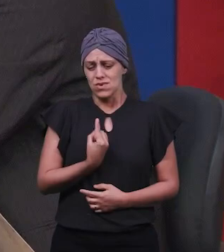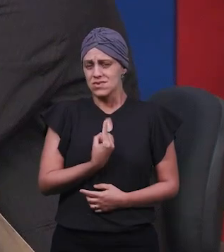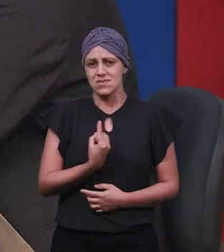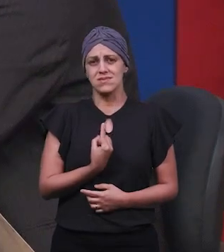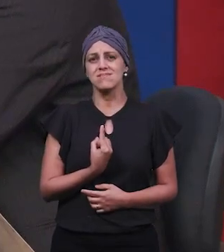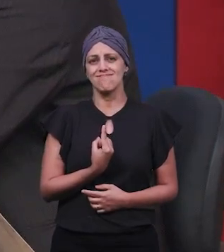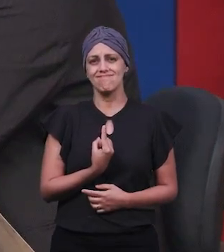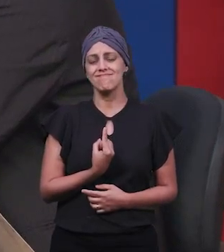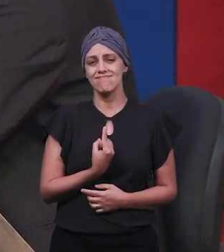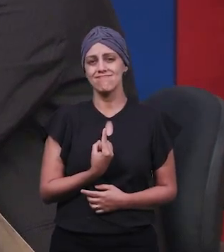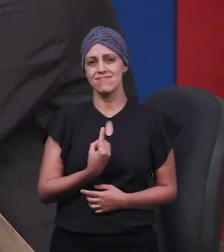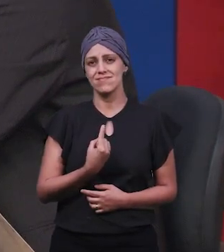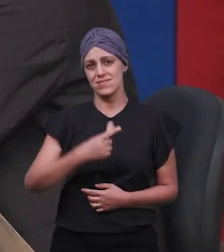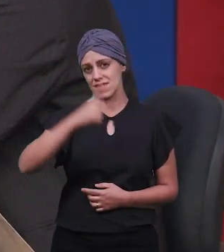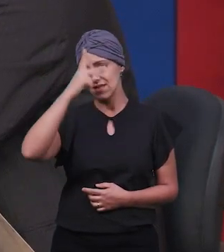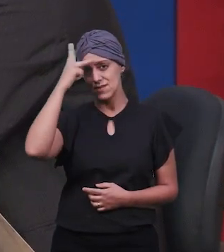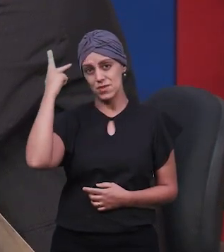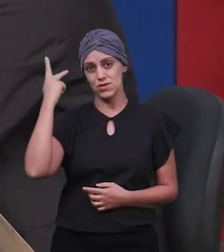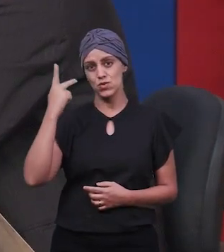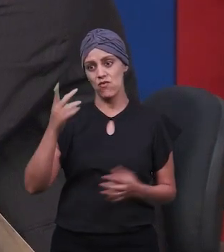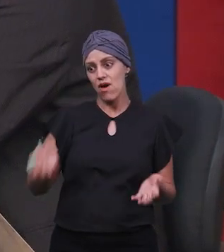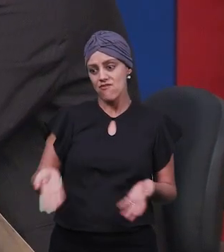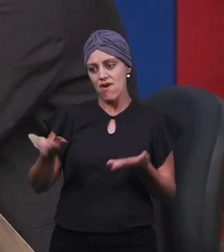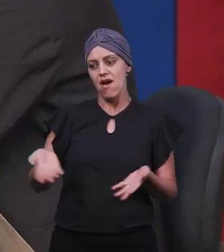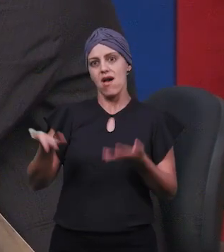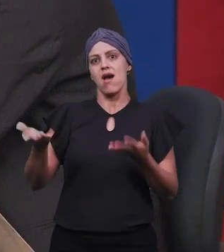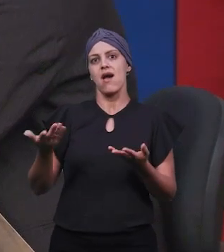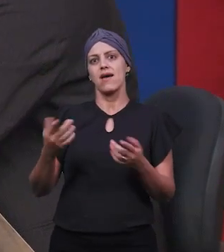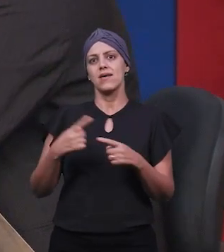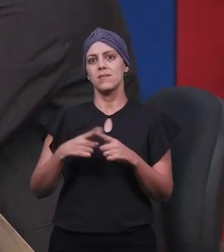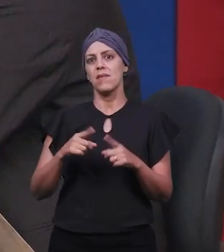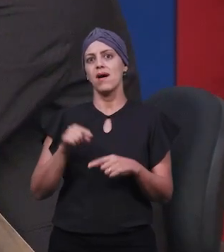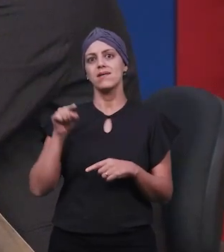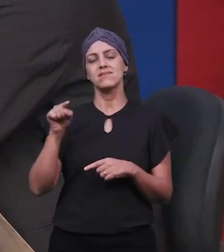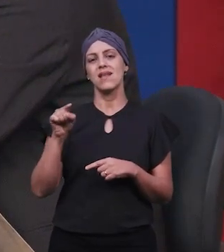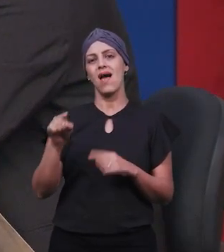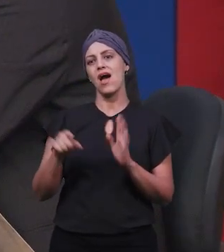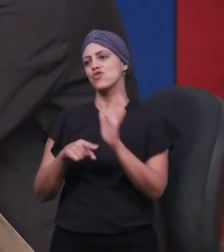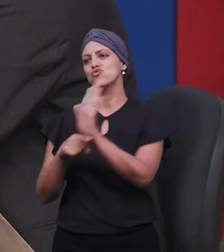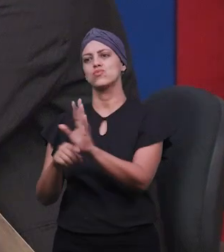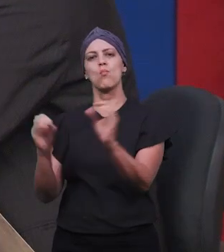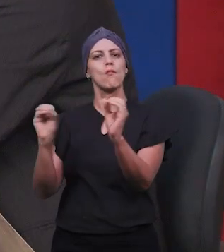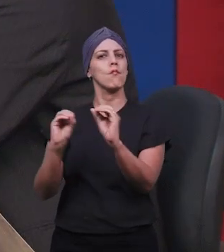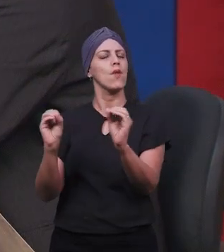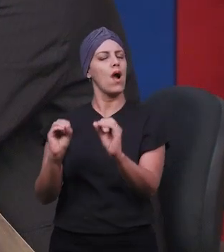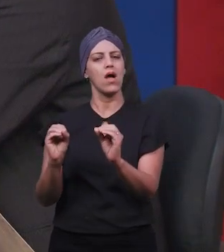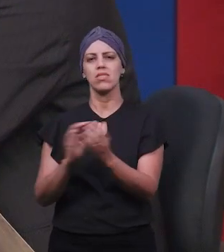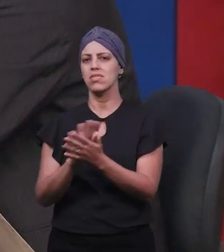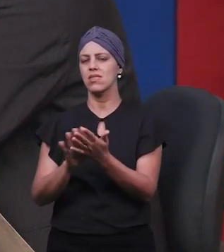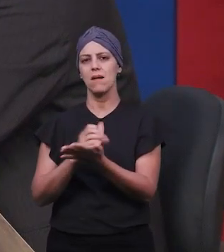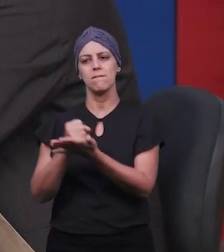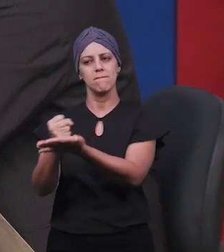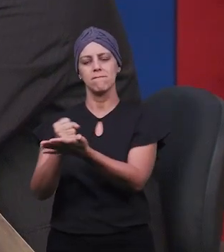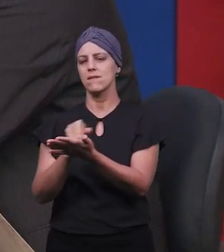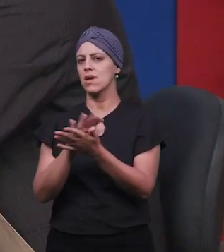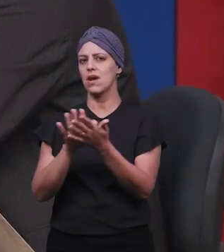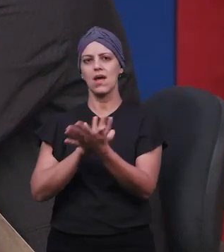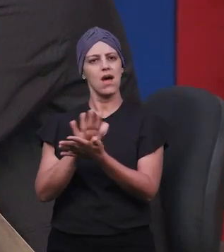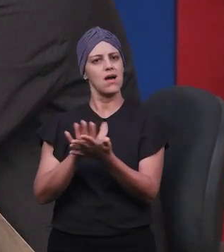sozinha, que até as pessoas que a incentivaram aí, hoje já não está mais, né, dando o apoio que ela pensou que teria